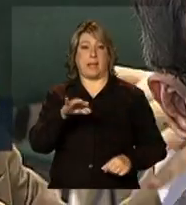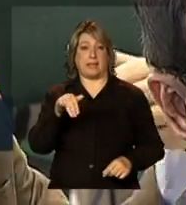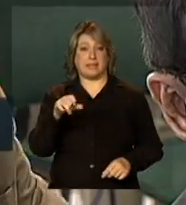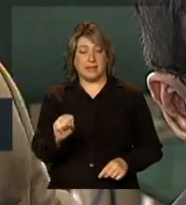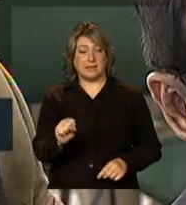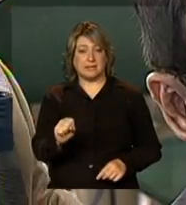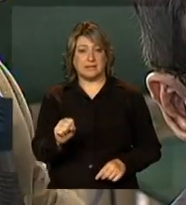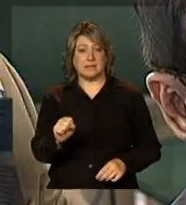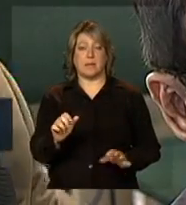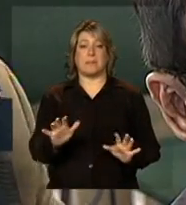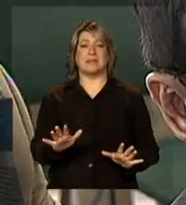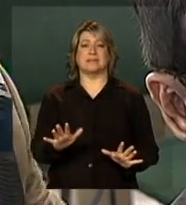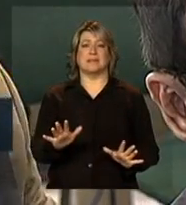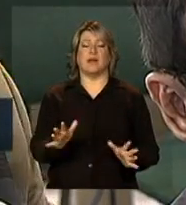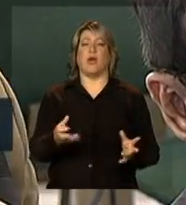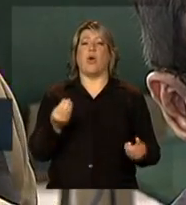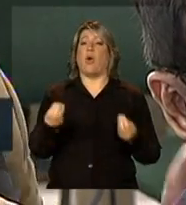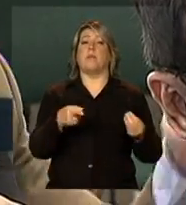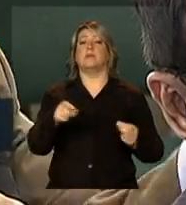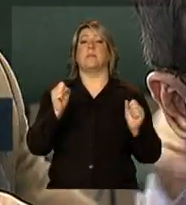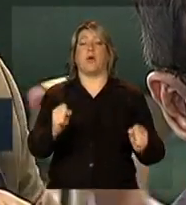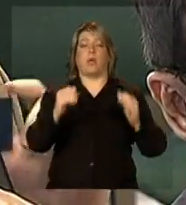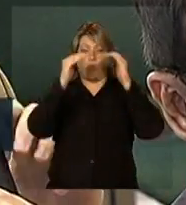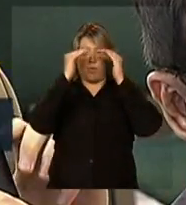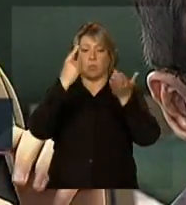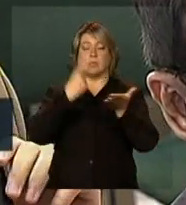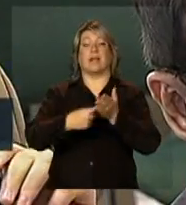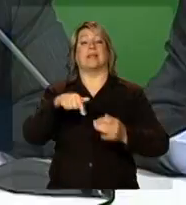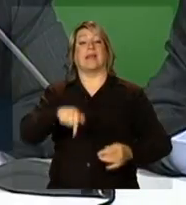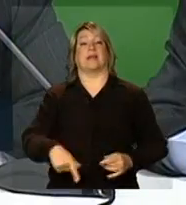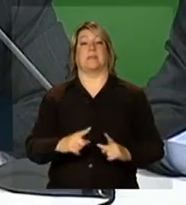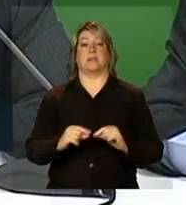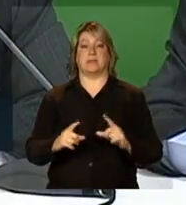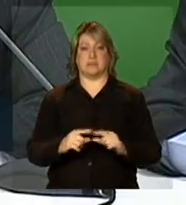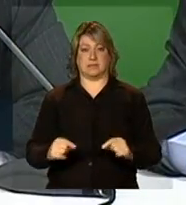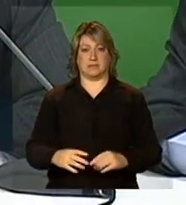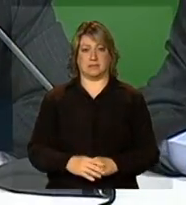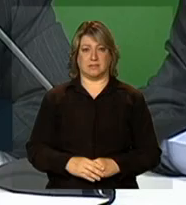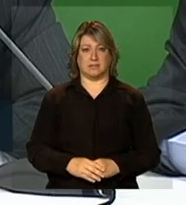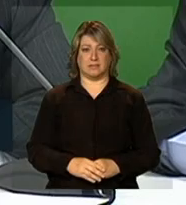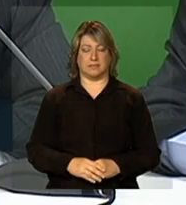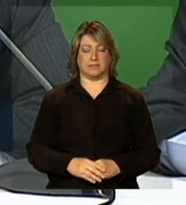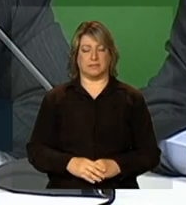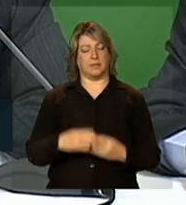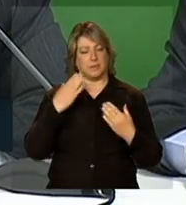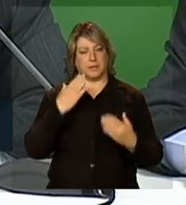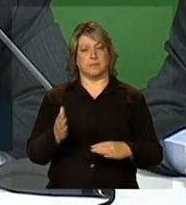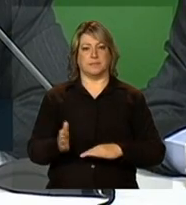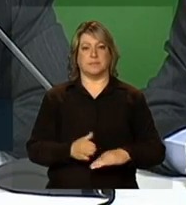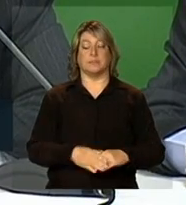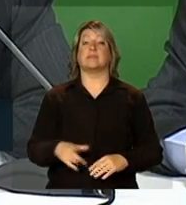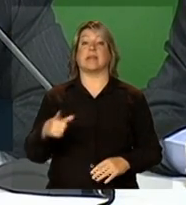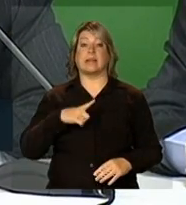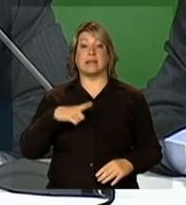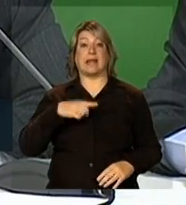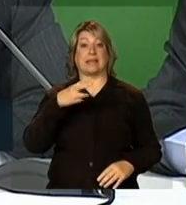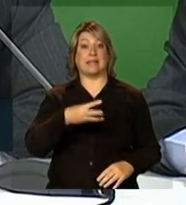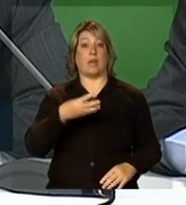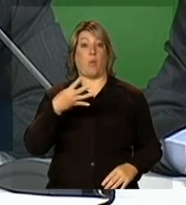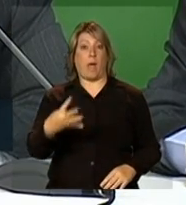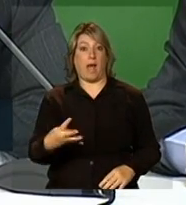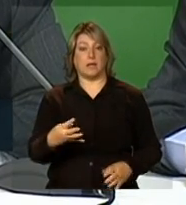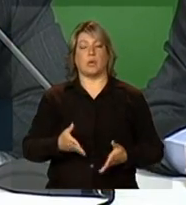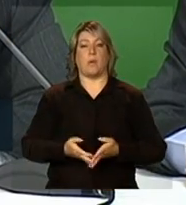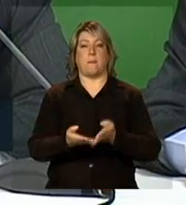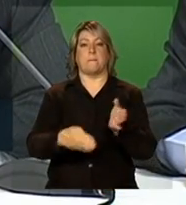mas como é que isso pode ser cumprido daqui de Brasília? Obrigado. Nós temos 34 portos públicos no país,